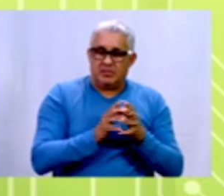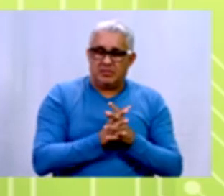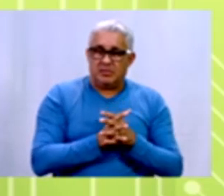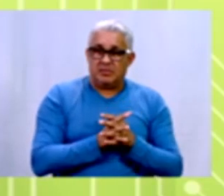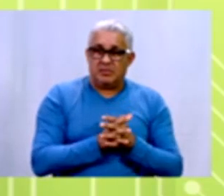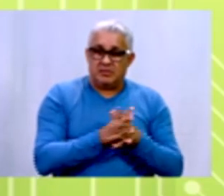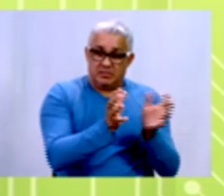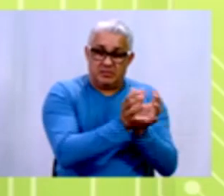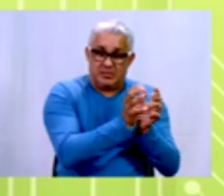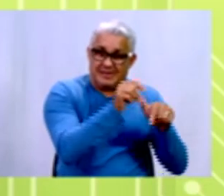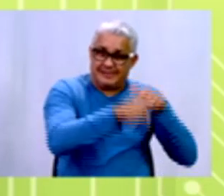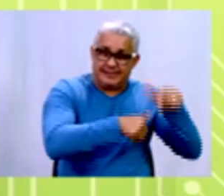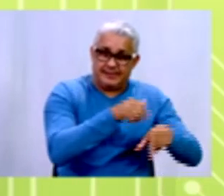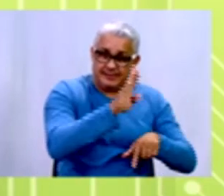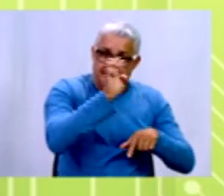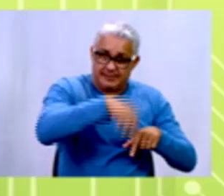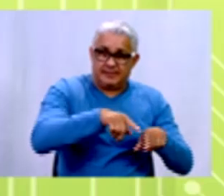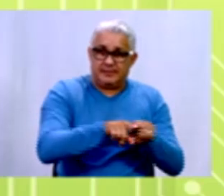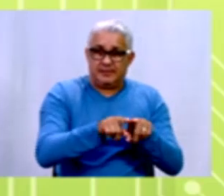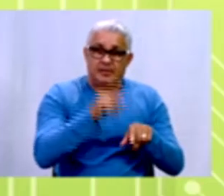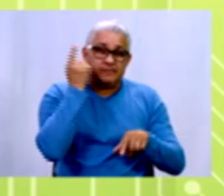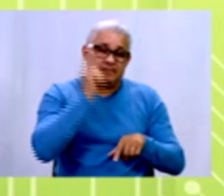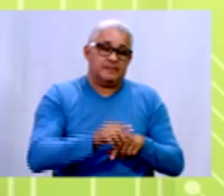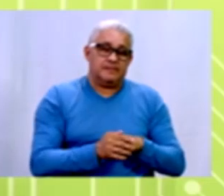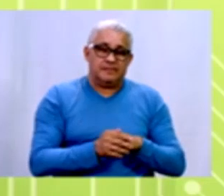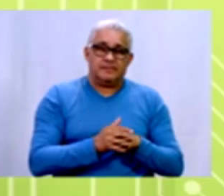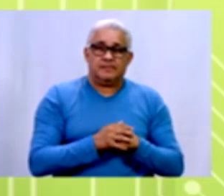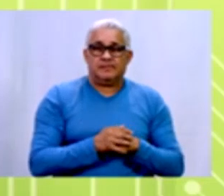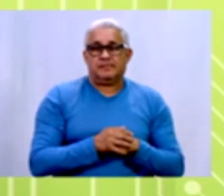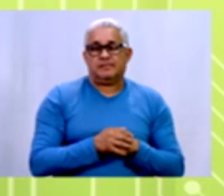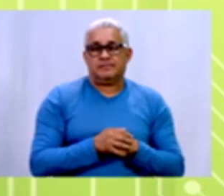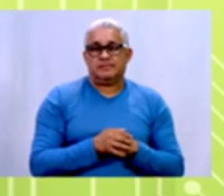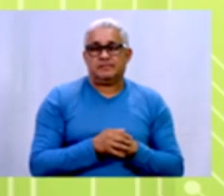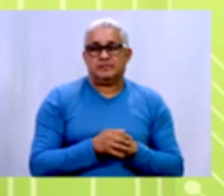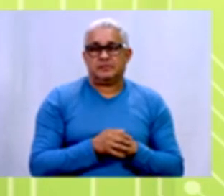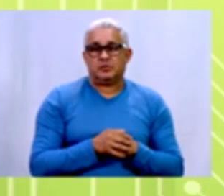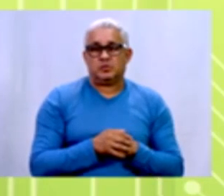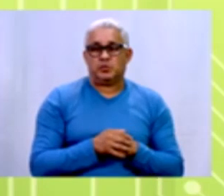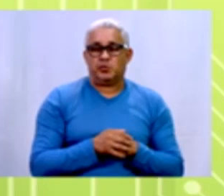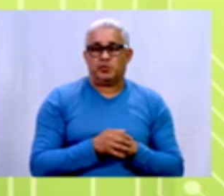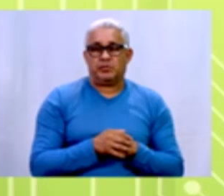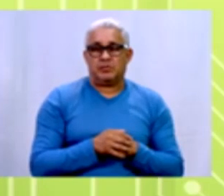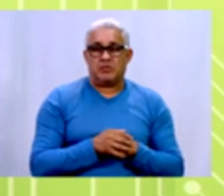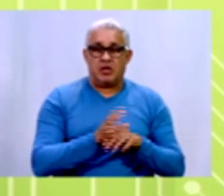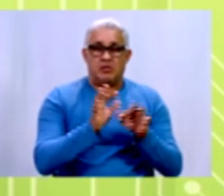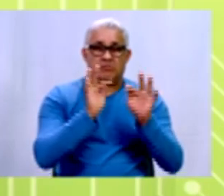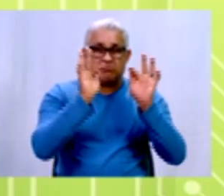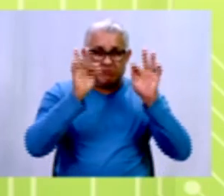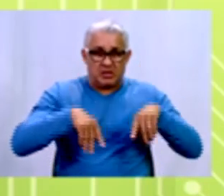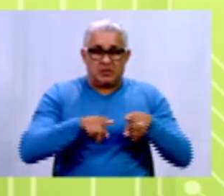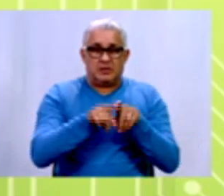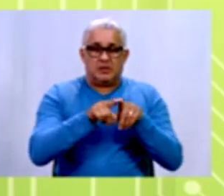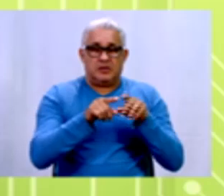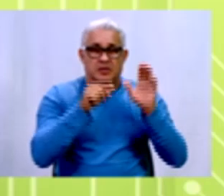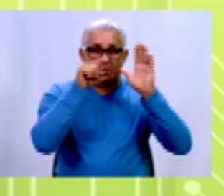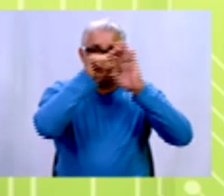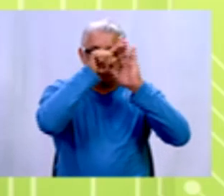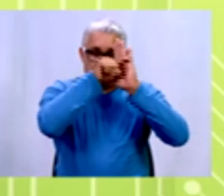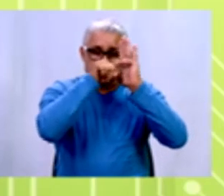a equipe trabalha bem e consegue se chegar num resultado de terminar aqueles